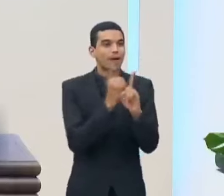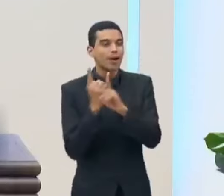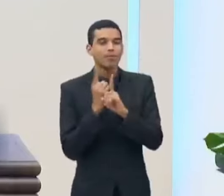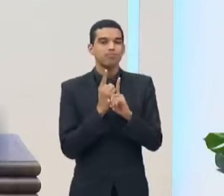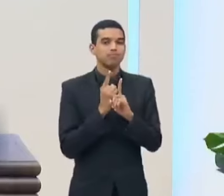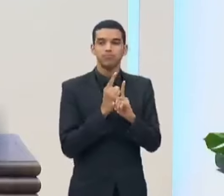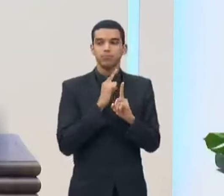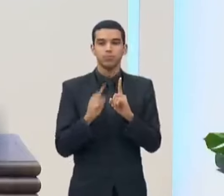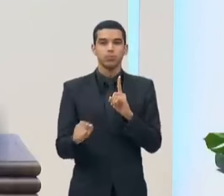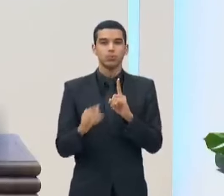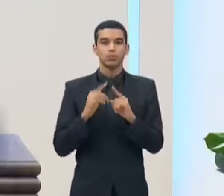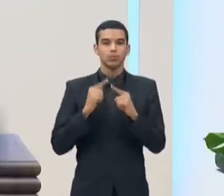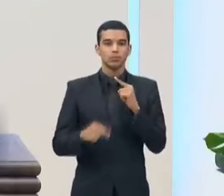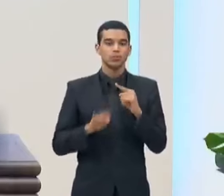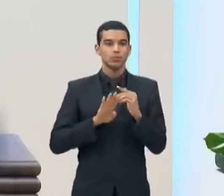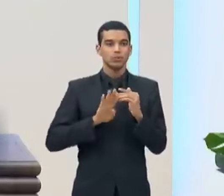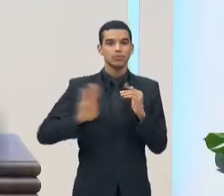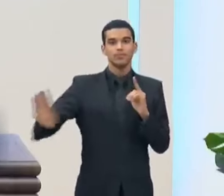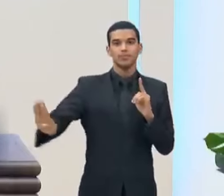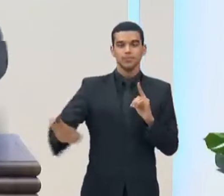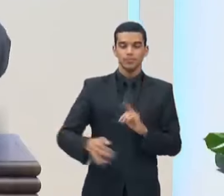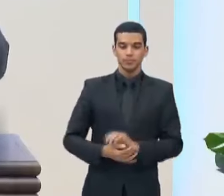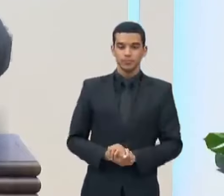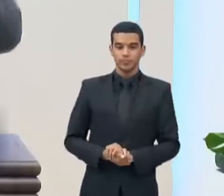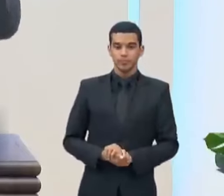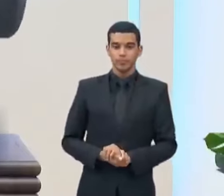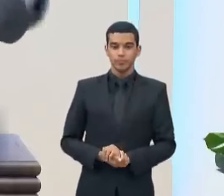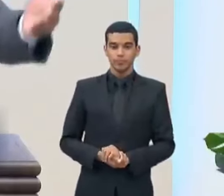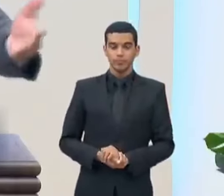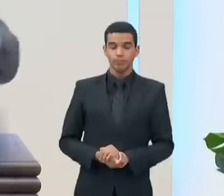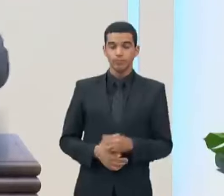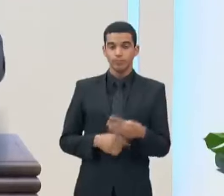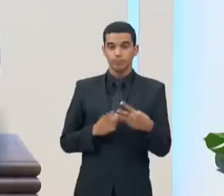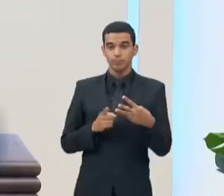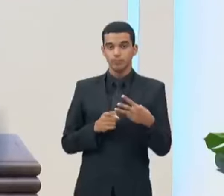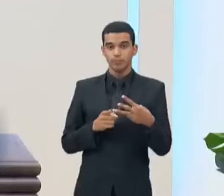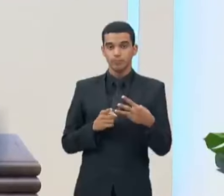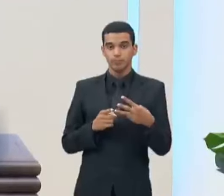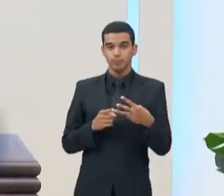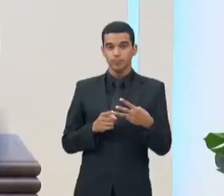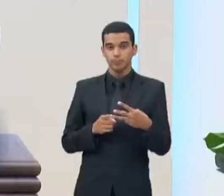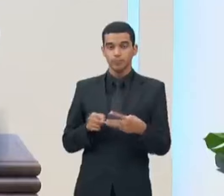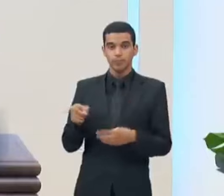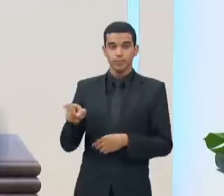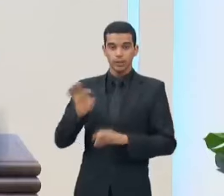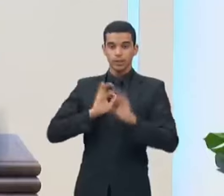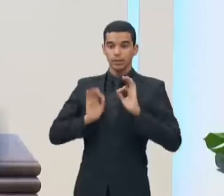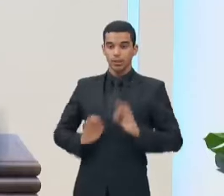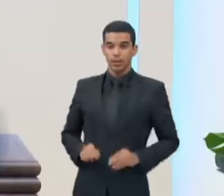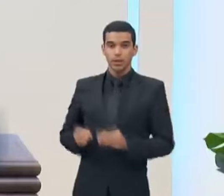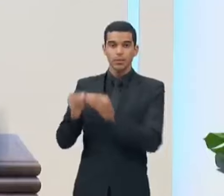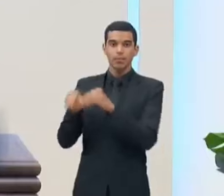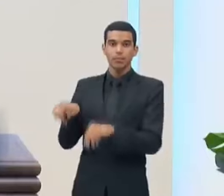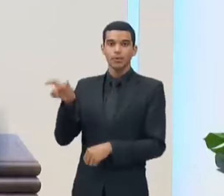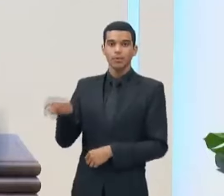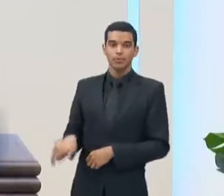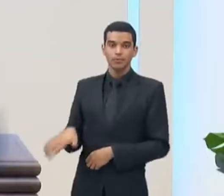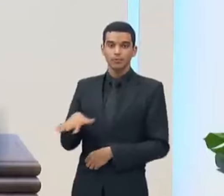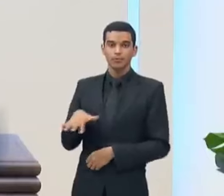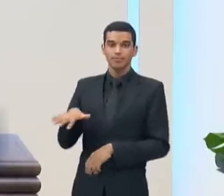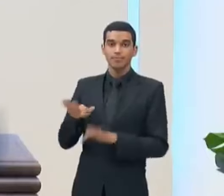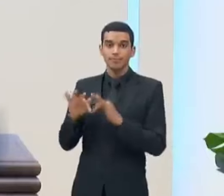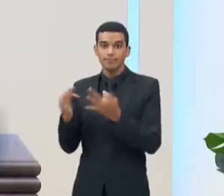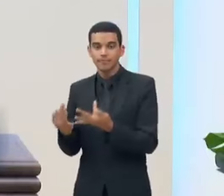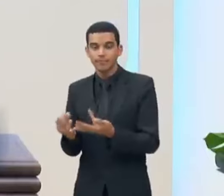Em terceiro lugar, a lepra destruiu o homem familiarmente, ou seja, seu pai, sua mãe, seus